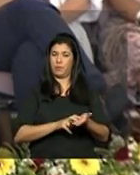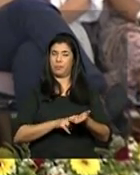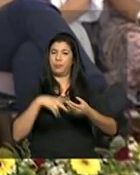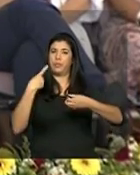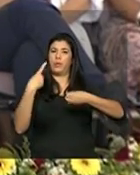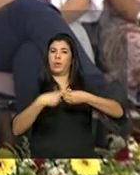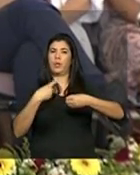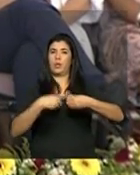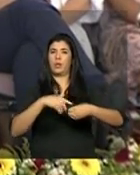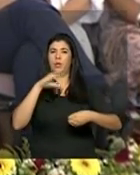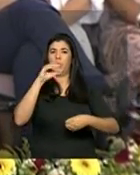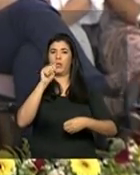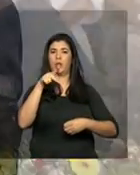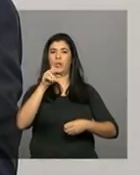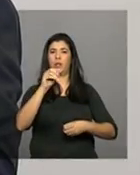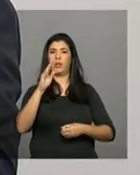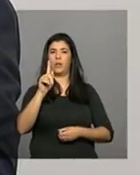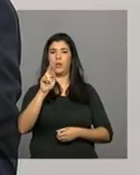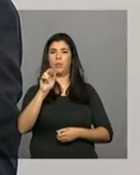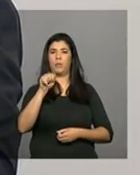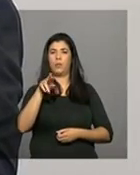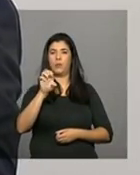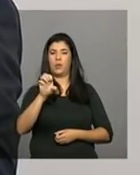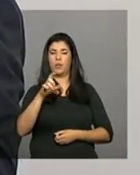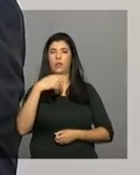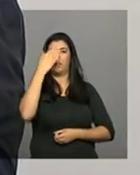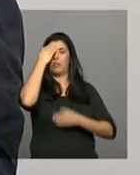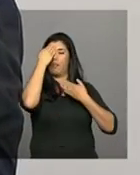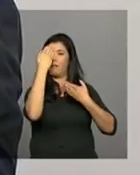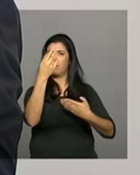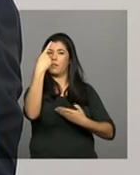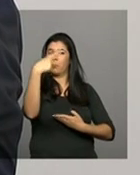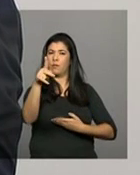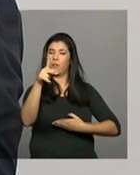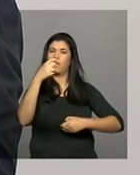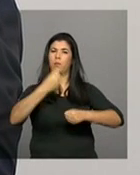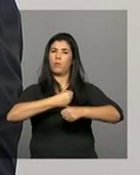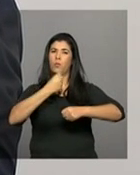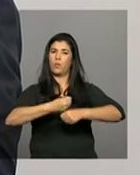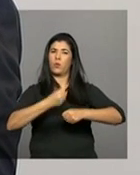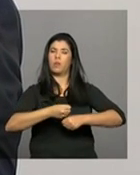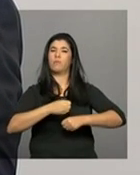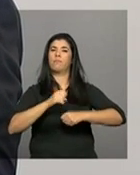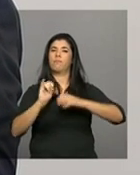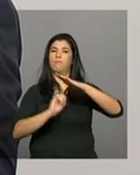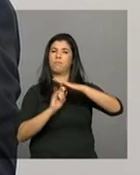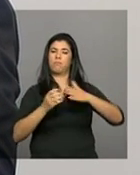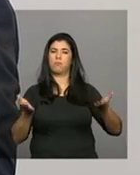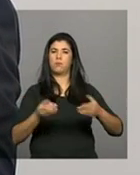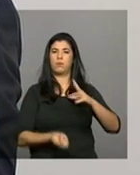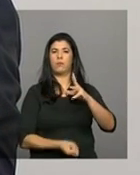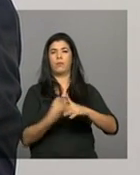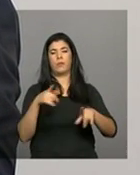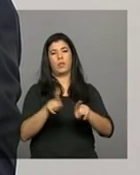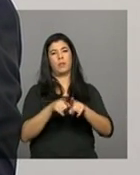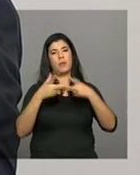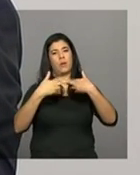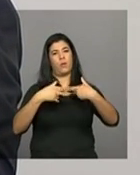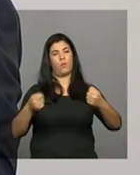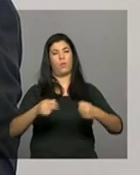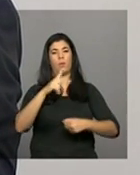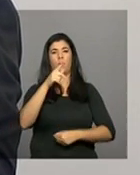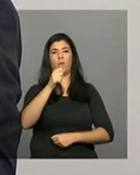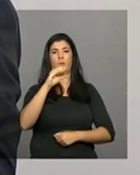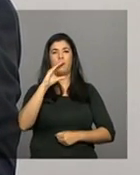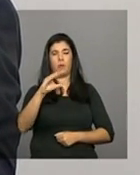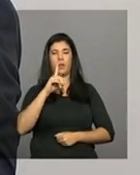Grande só tem a agradecer a Vossa Excelência, não só por esta obra, mas também pelos recursos do PAC que foram liberados